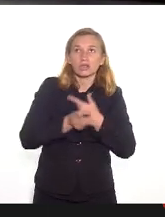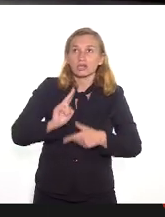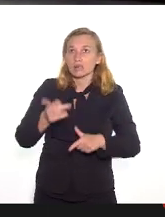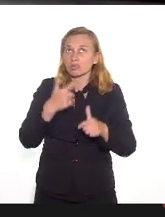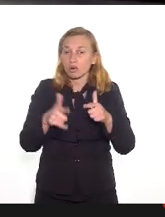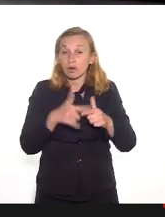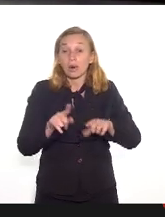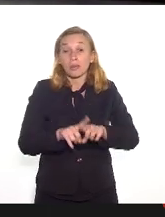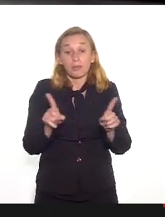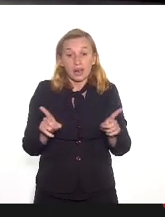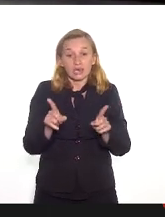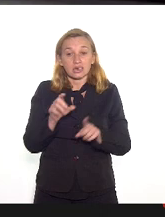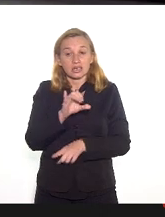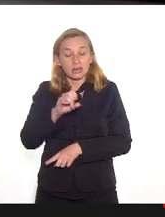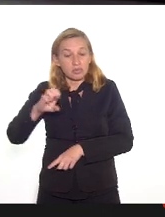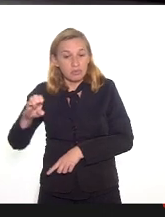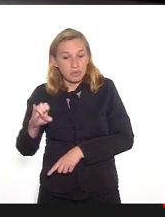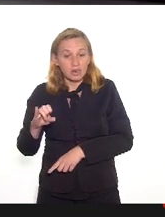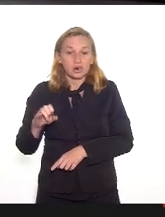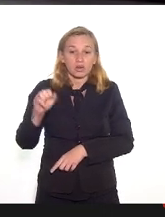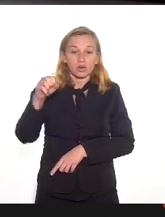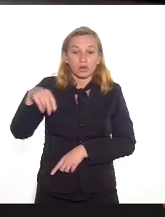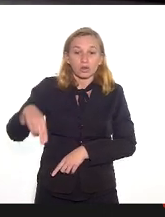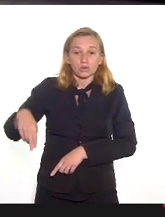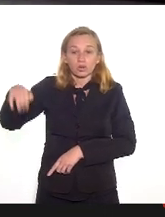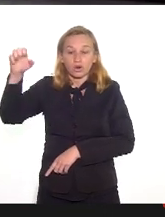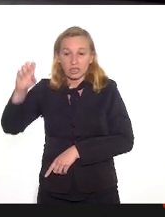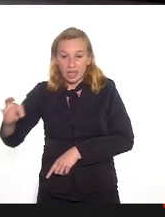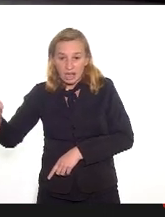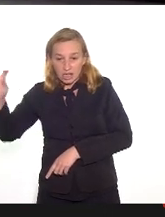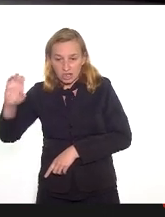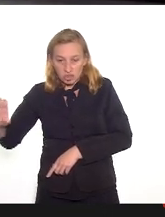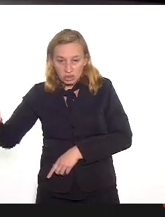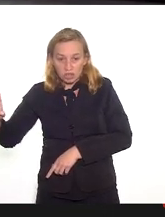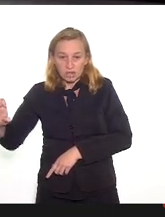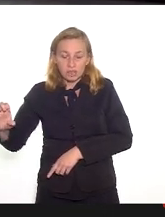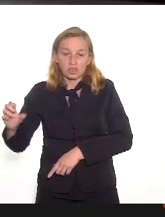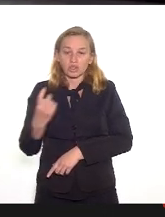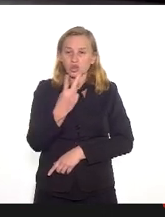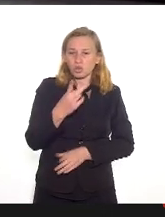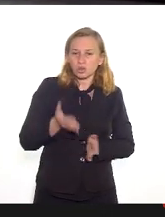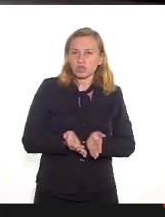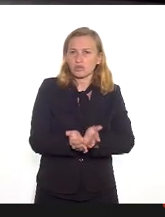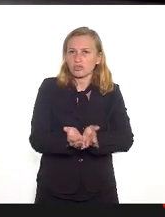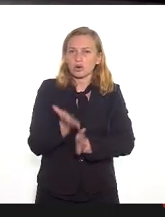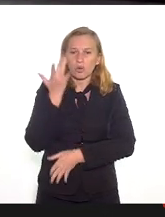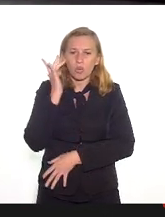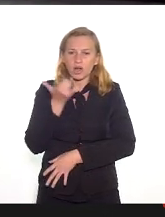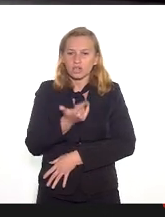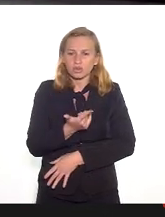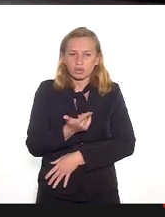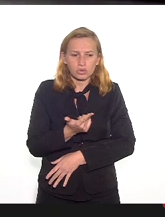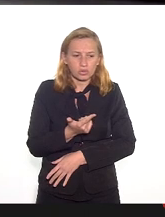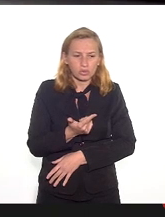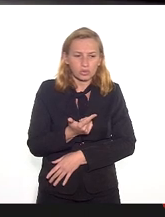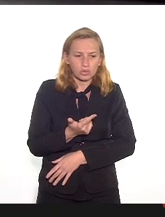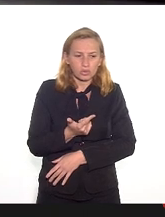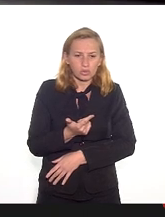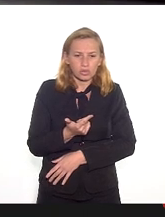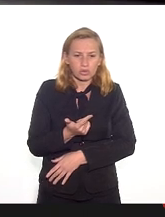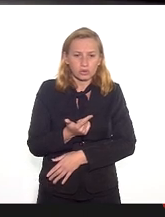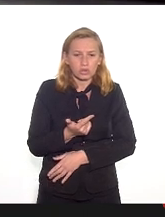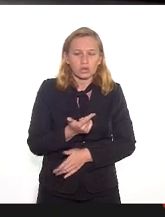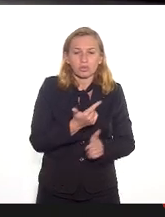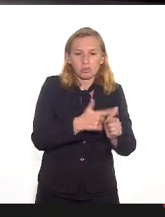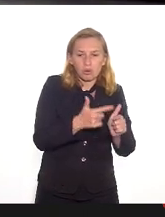Mas o próprio ICMBio, no Nordeste, autorizou, inclusive, porque tinham dois navios, eu acho, né, que estavam até causando algum